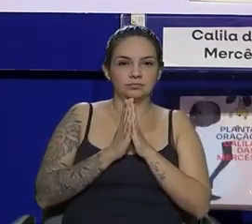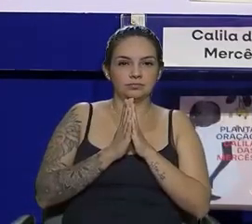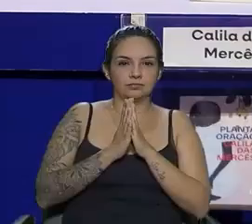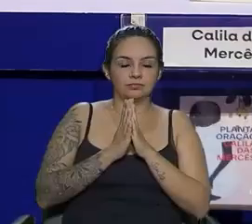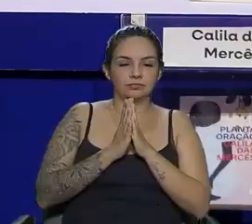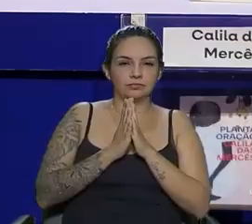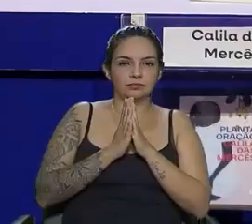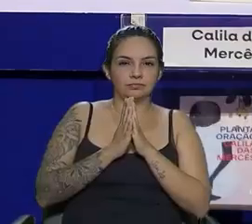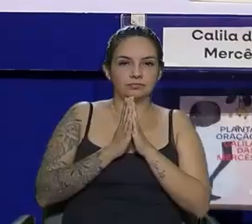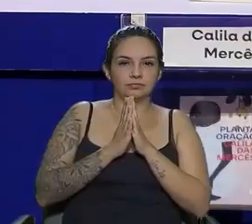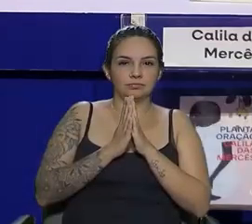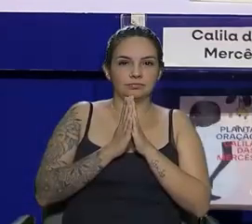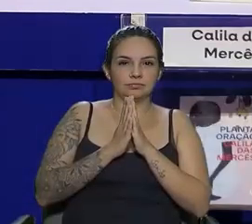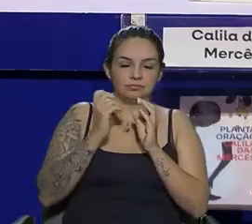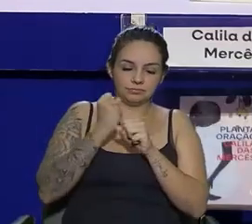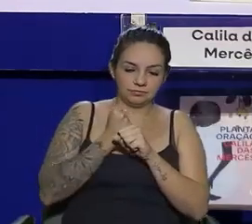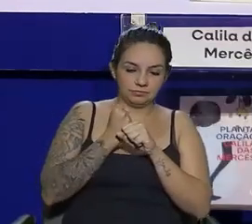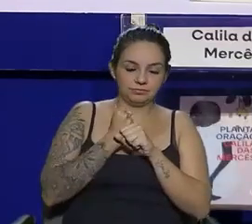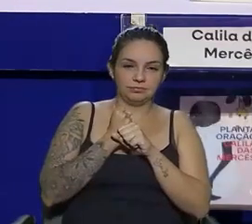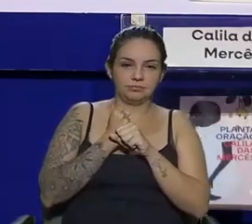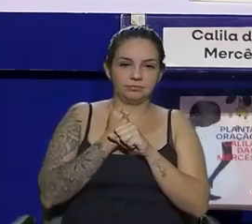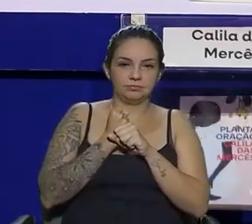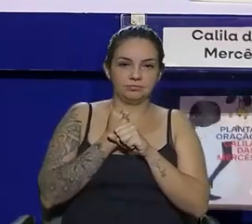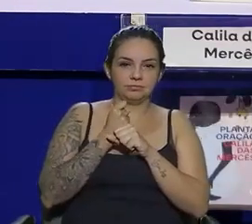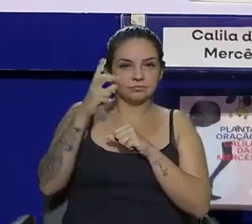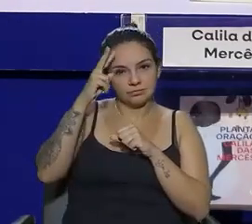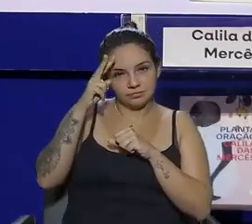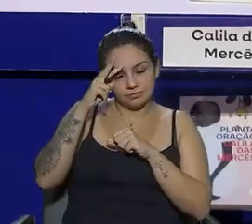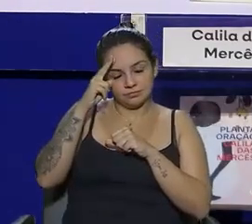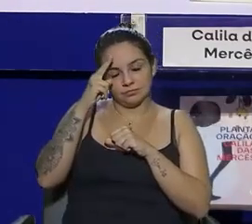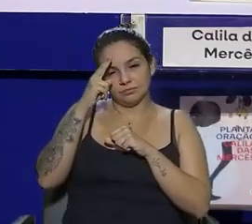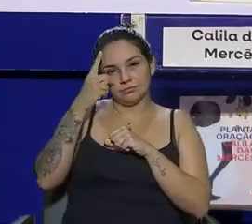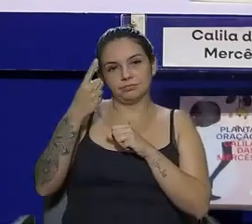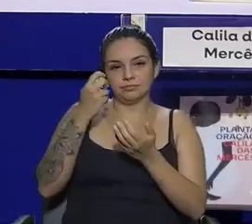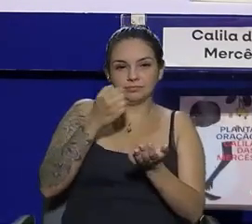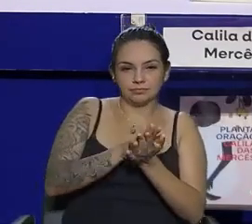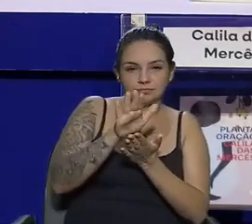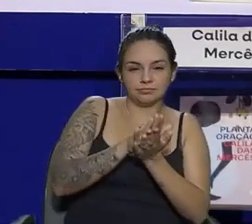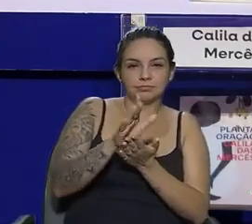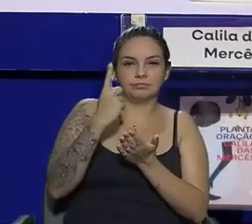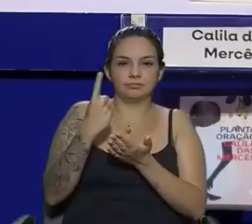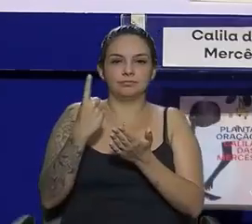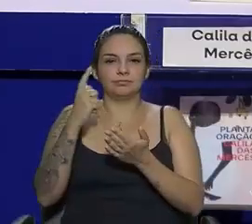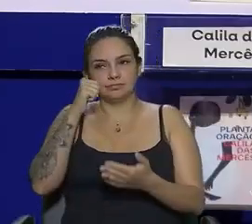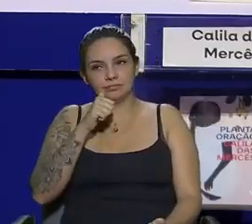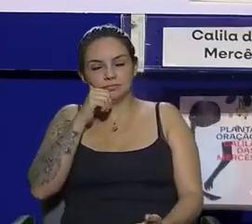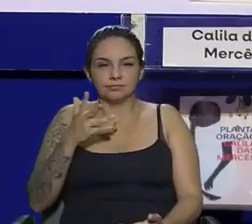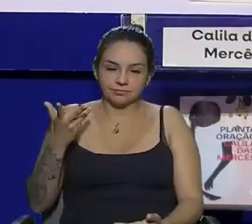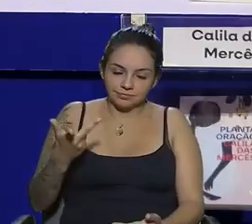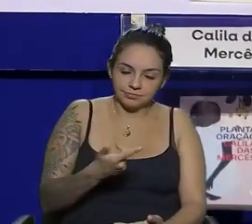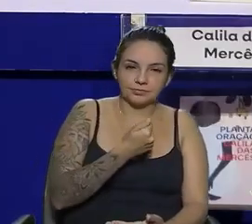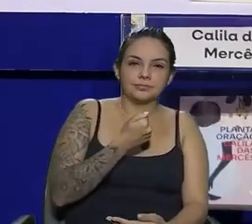também da Simone Paulino na construção, né, dessa história, uma editora e uma mulher